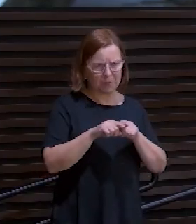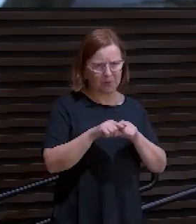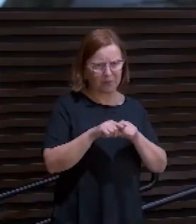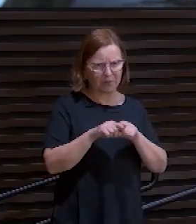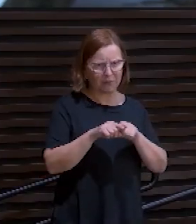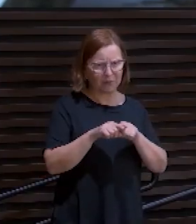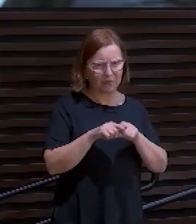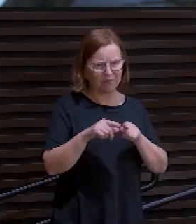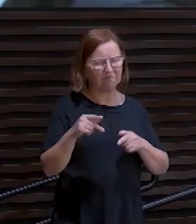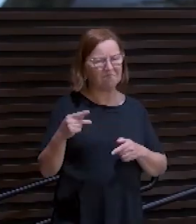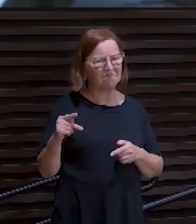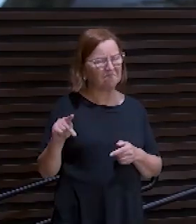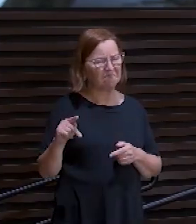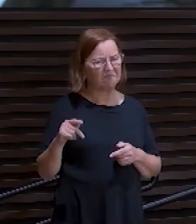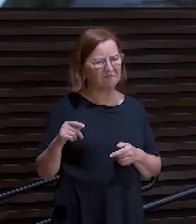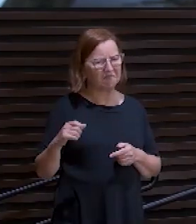invejosos,